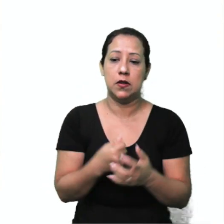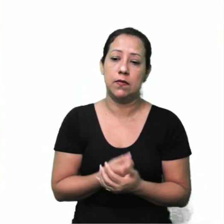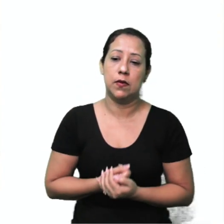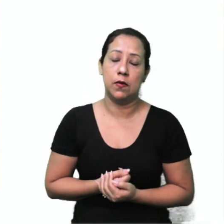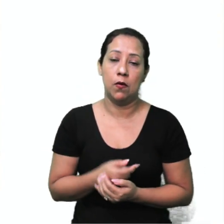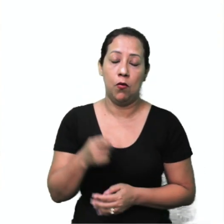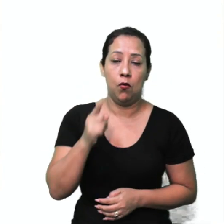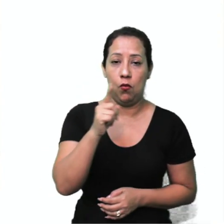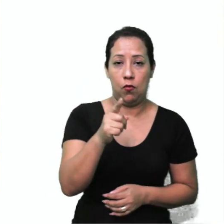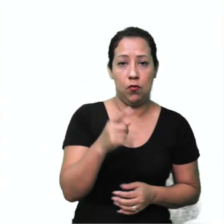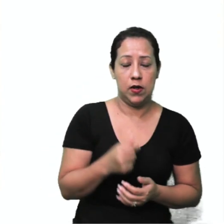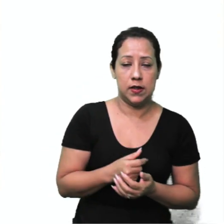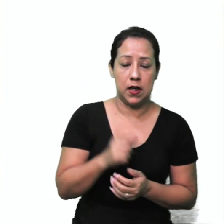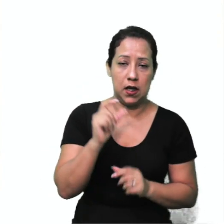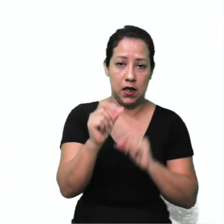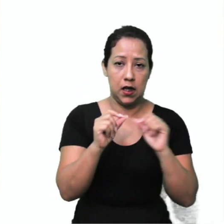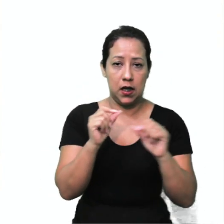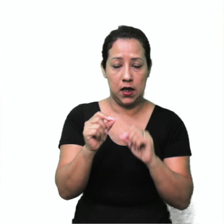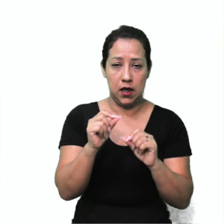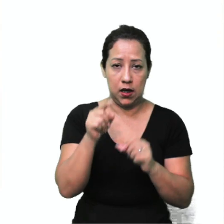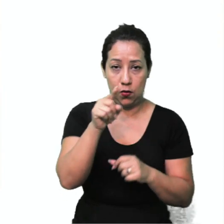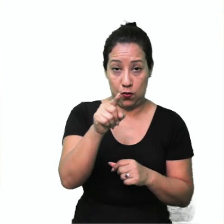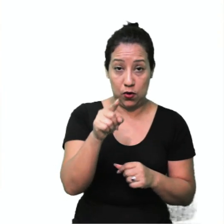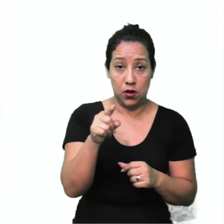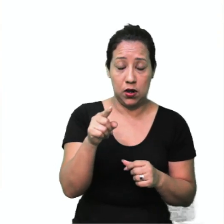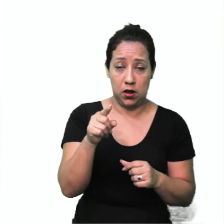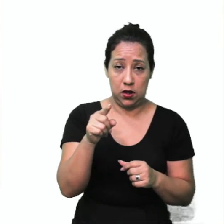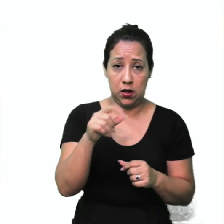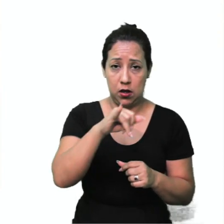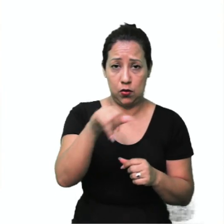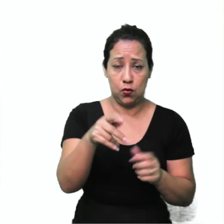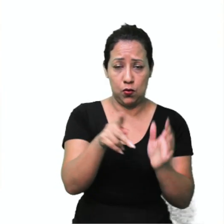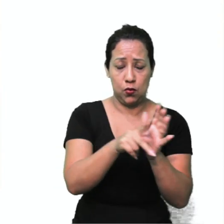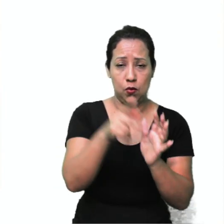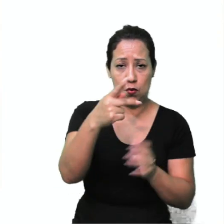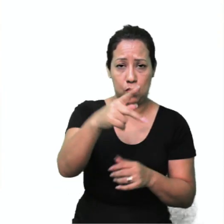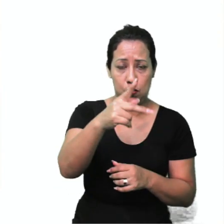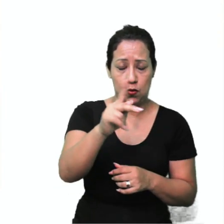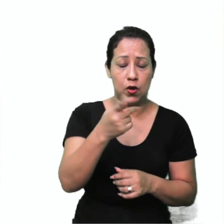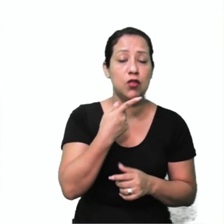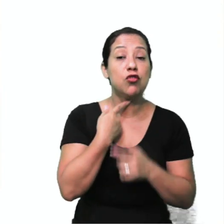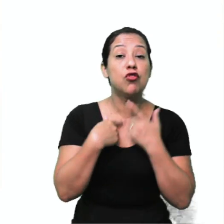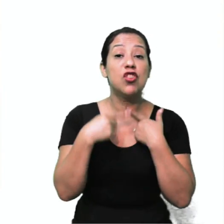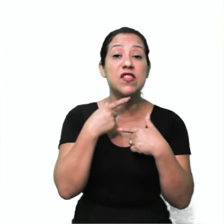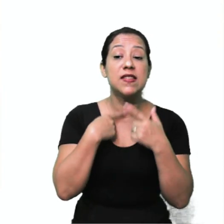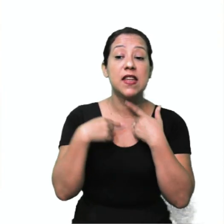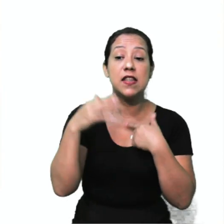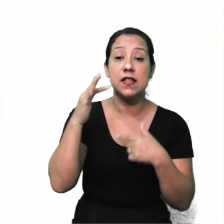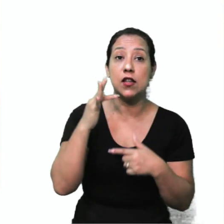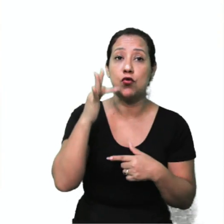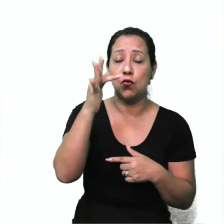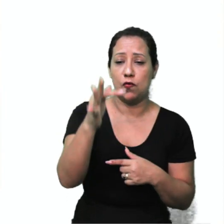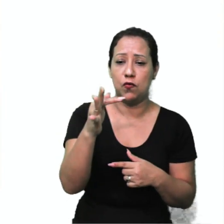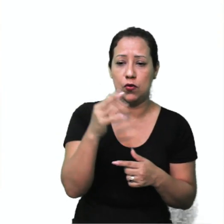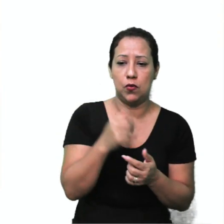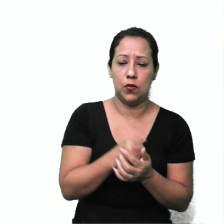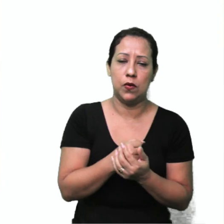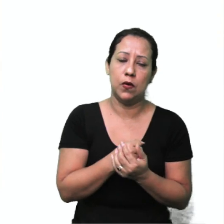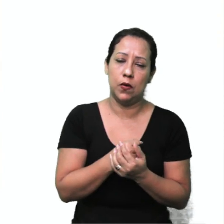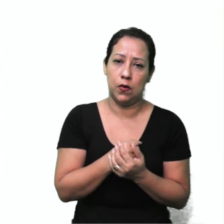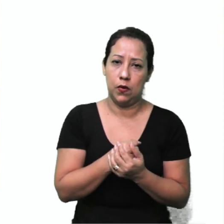Você é o que você deseja amanhã. Claro que nós sonhamos as estrelas para ver se chega até a